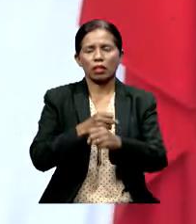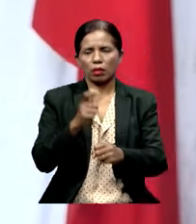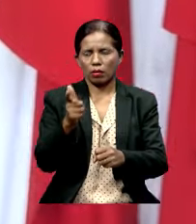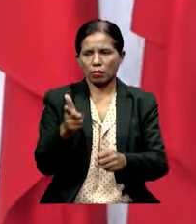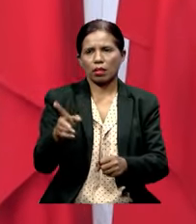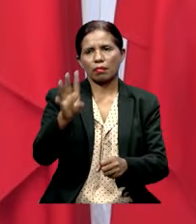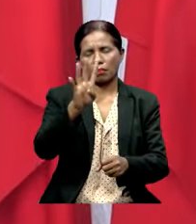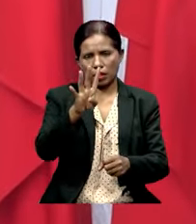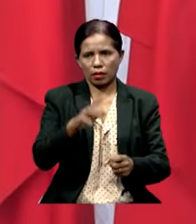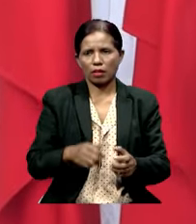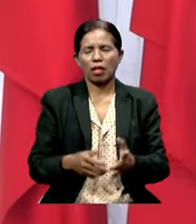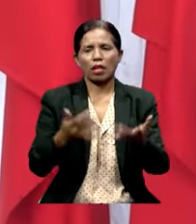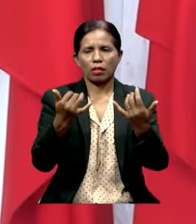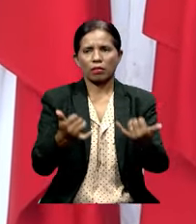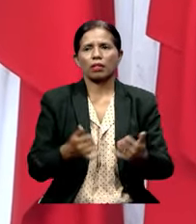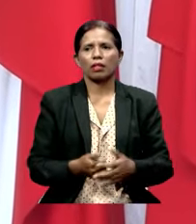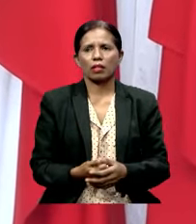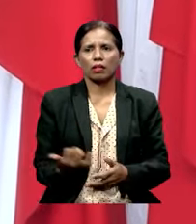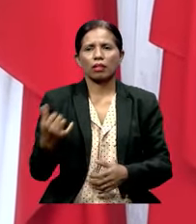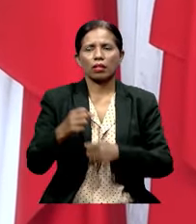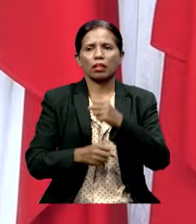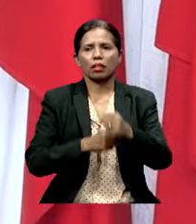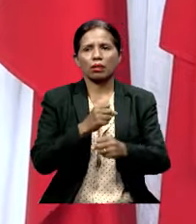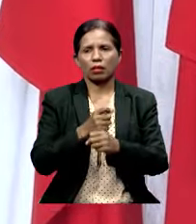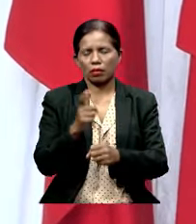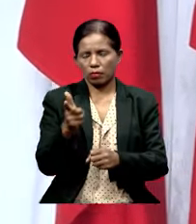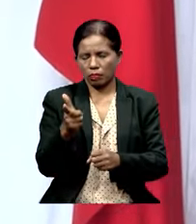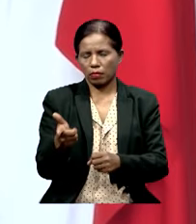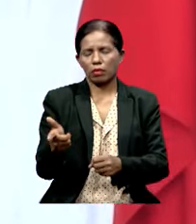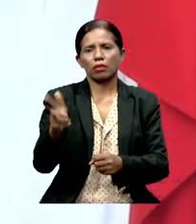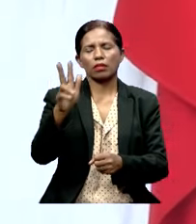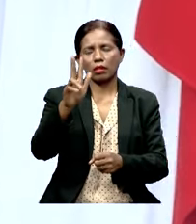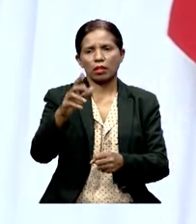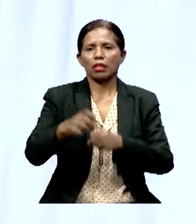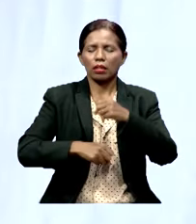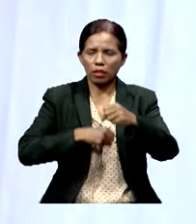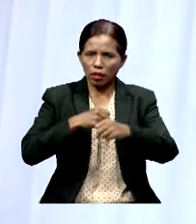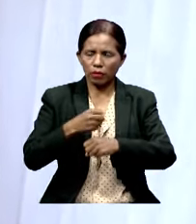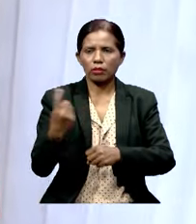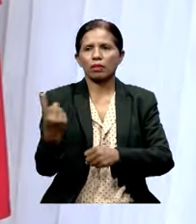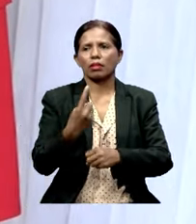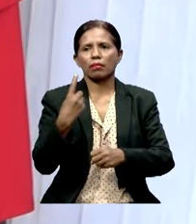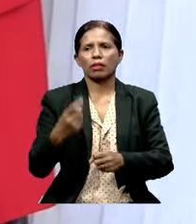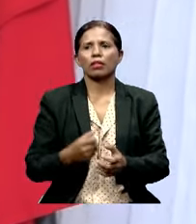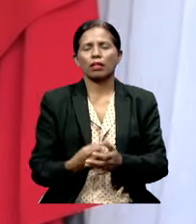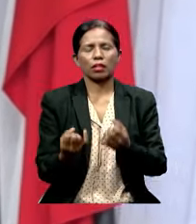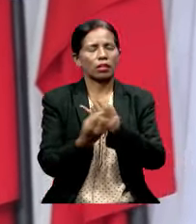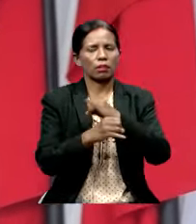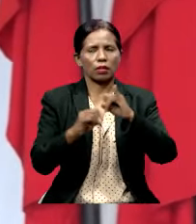cigarro. Agora, tinha-lhe o número de cidolo, ter-nos na fátima. O Cumã, mas ele